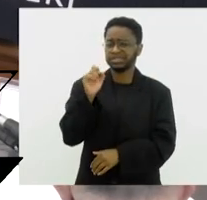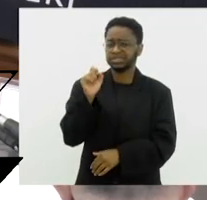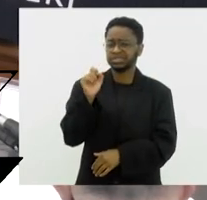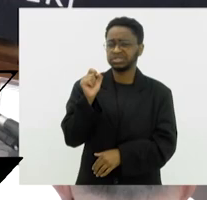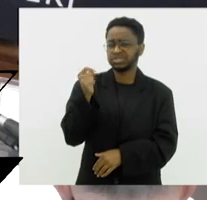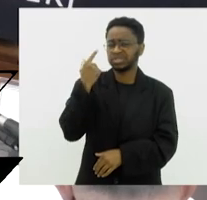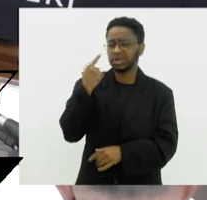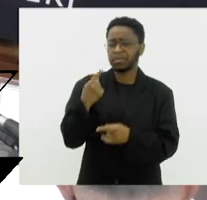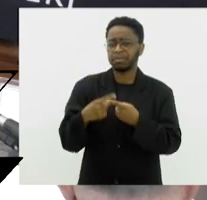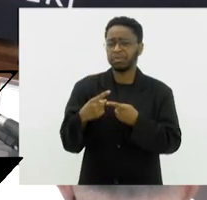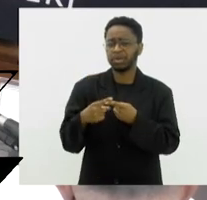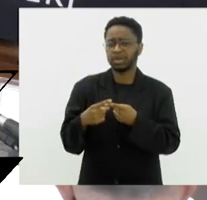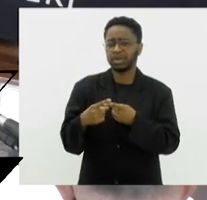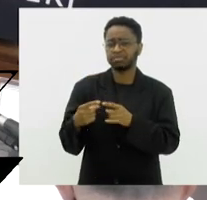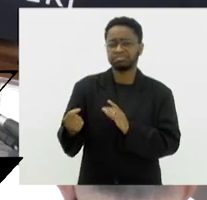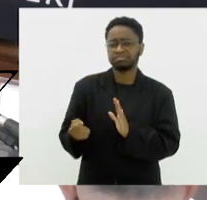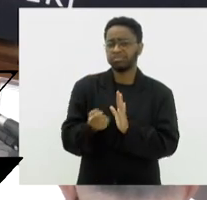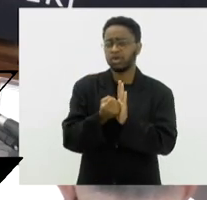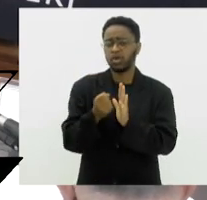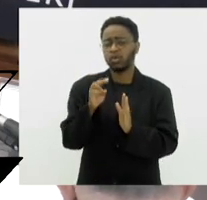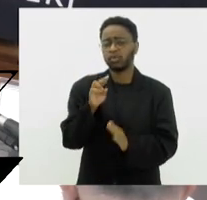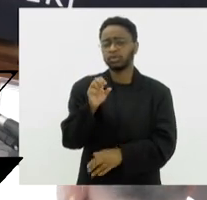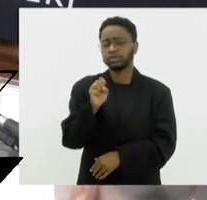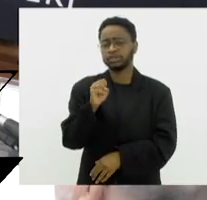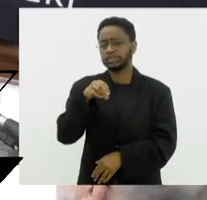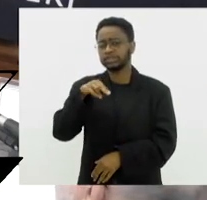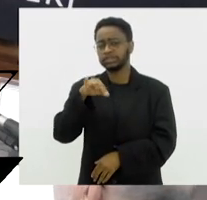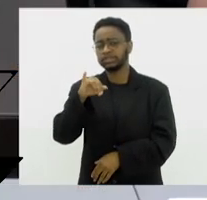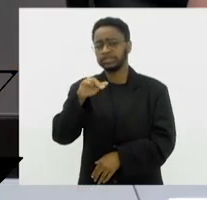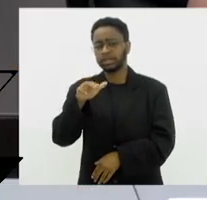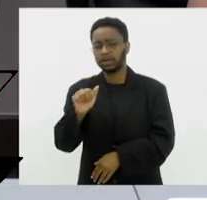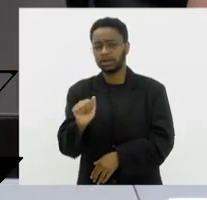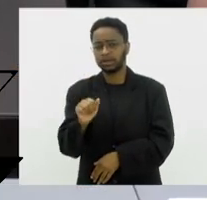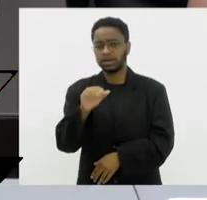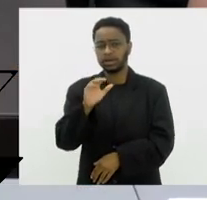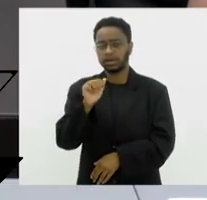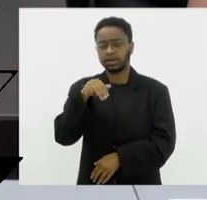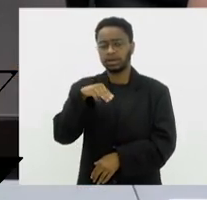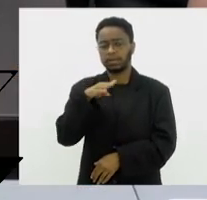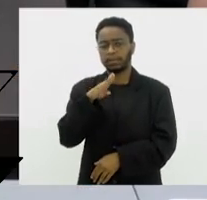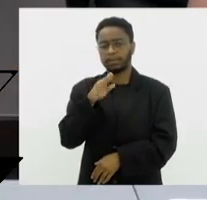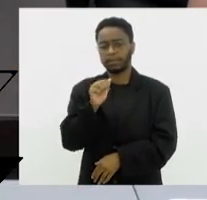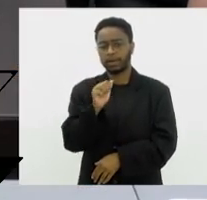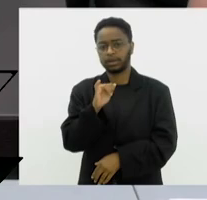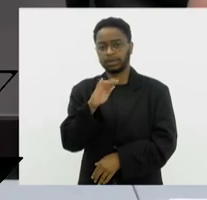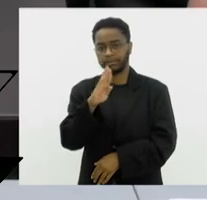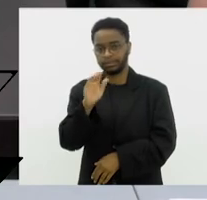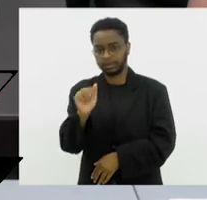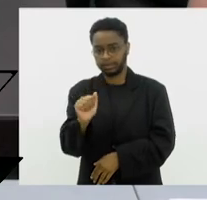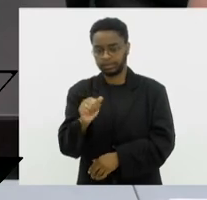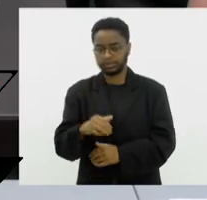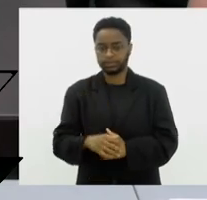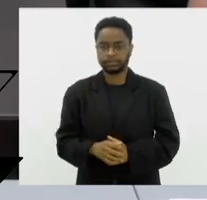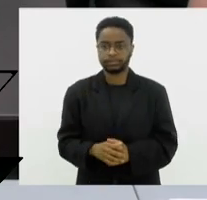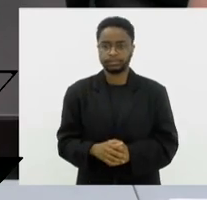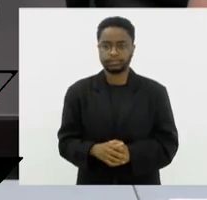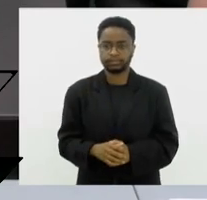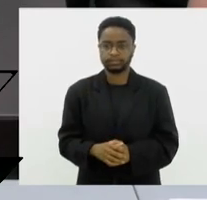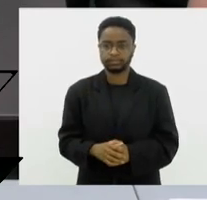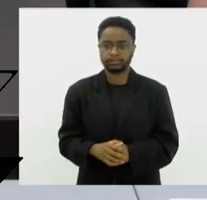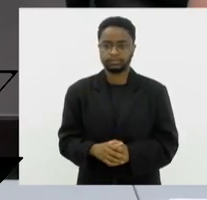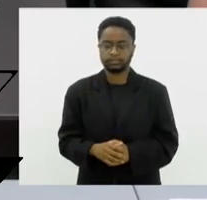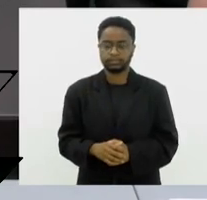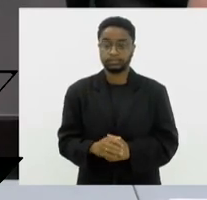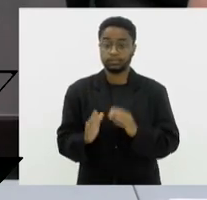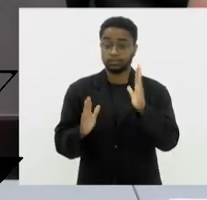que tombar a usina Cambaíba? A usina Cambaíba, no